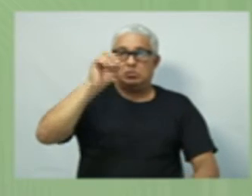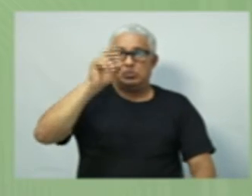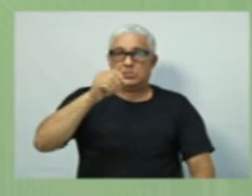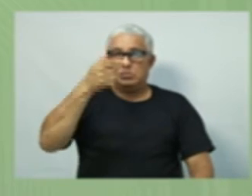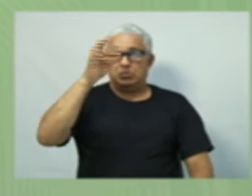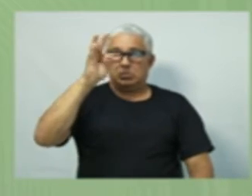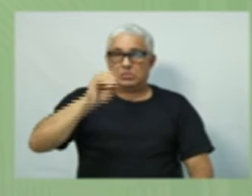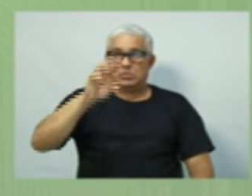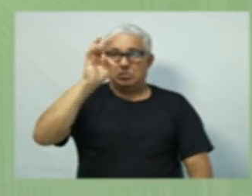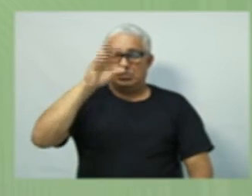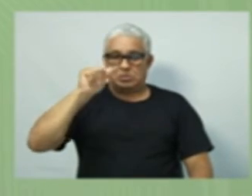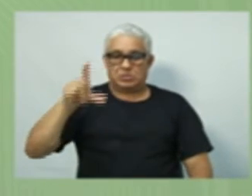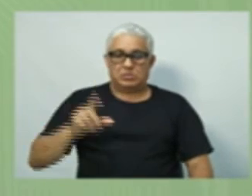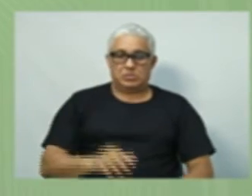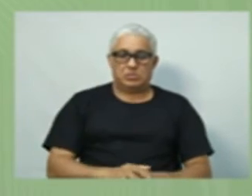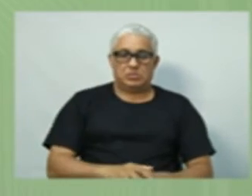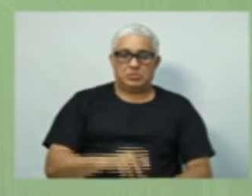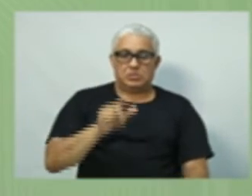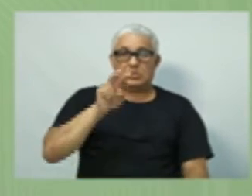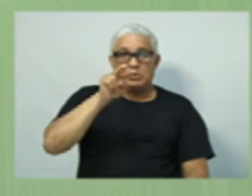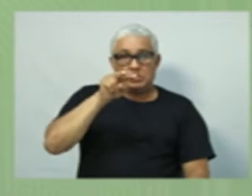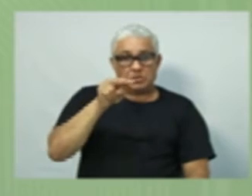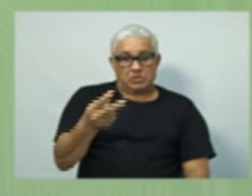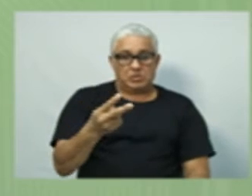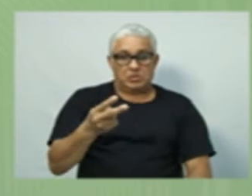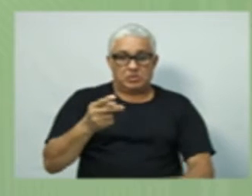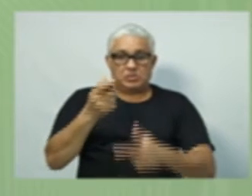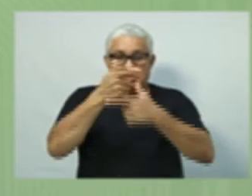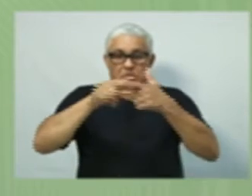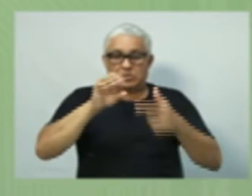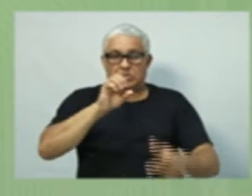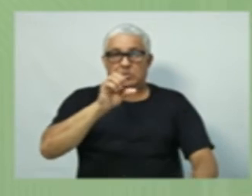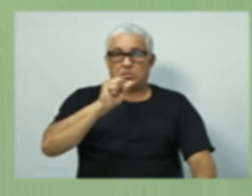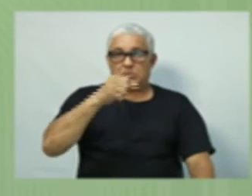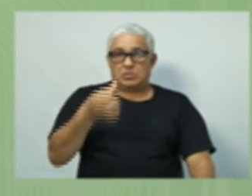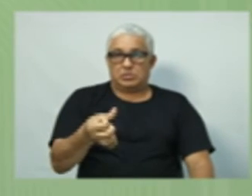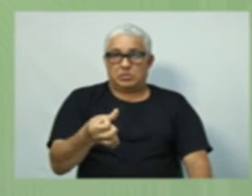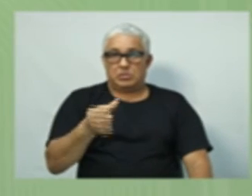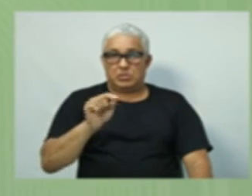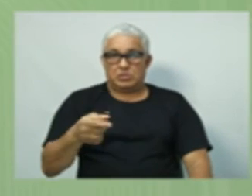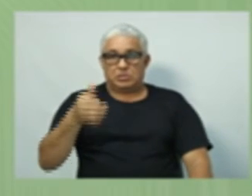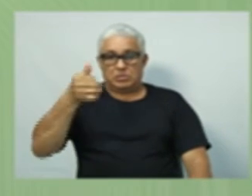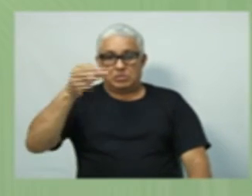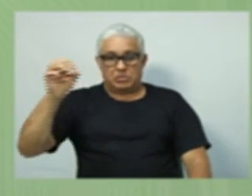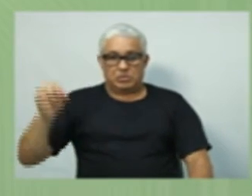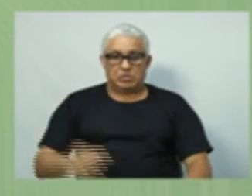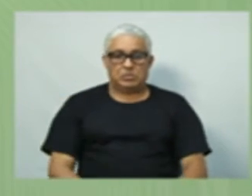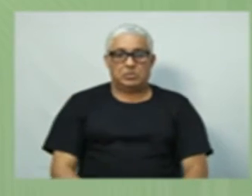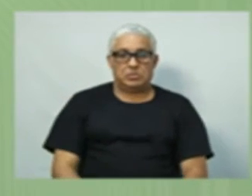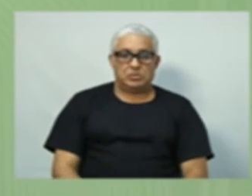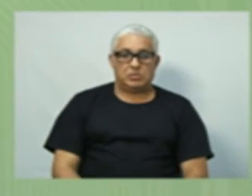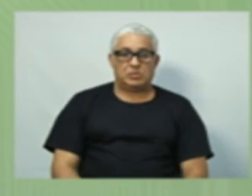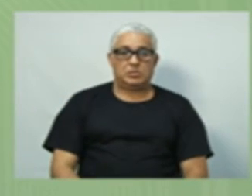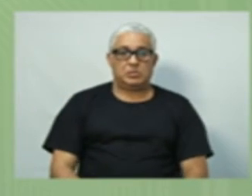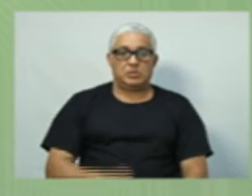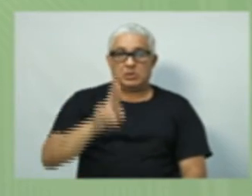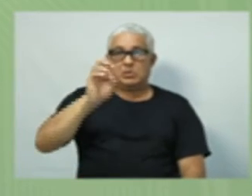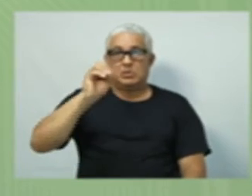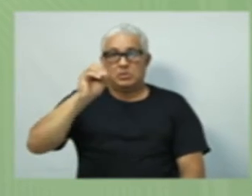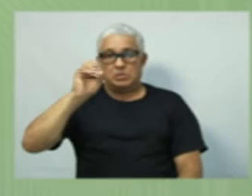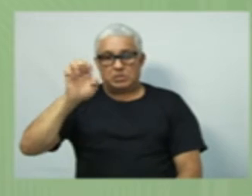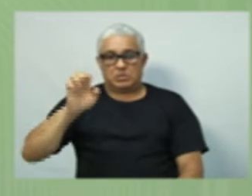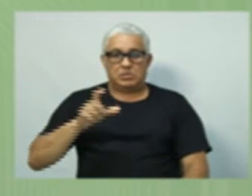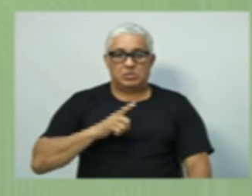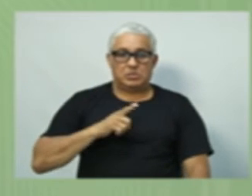de 2,31 por cento ok retorno sobre o capital próprio tenho lucro